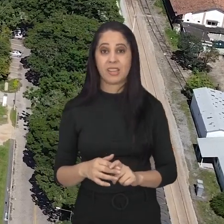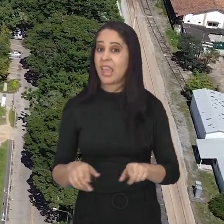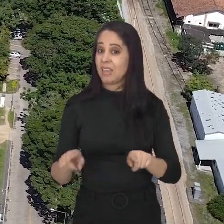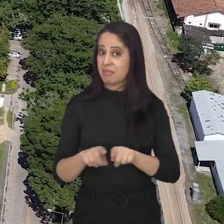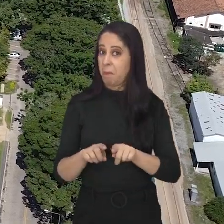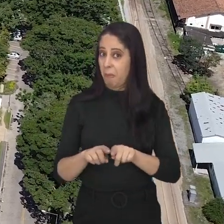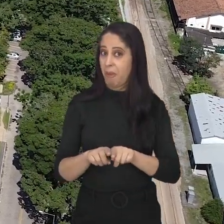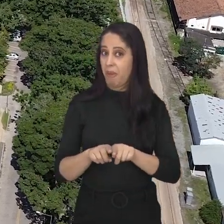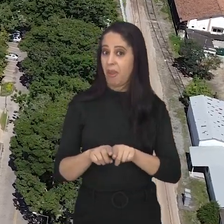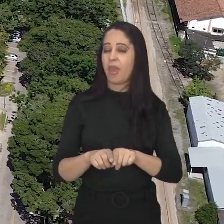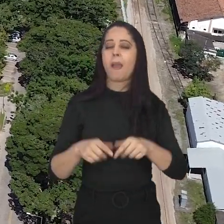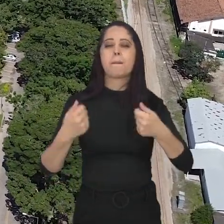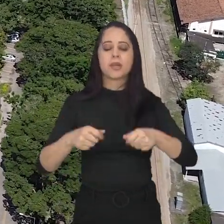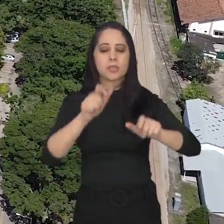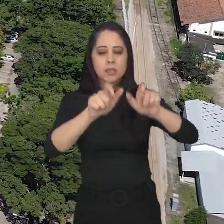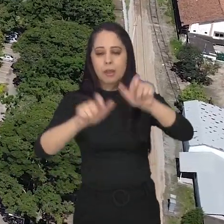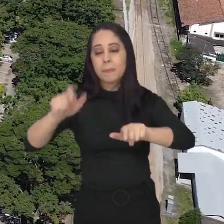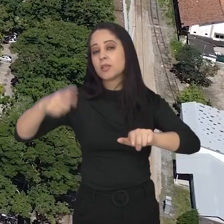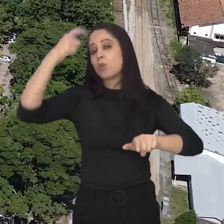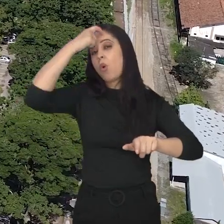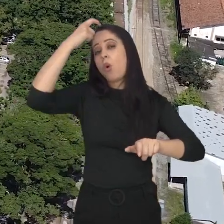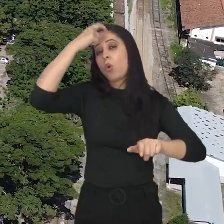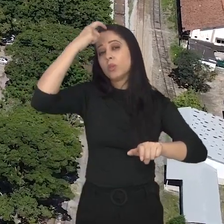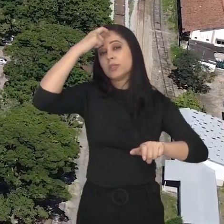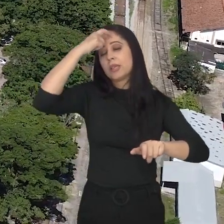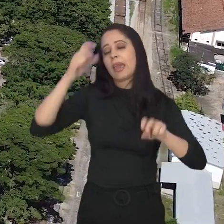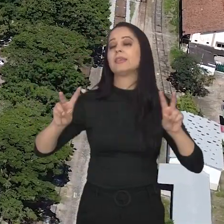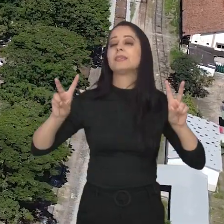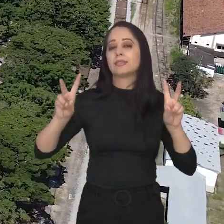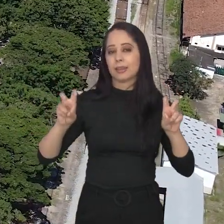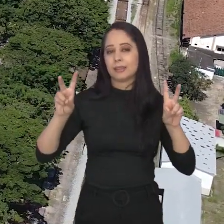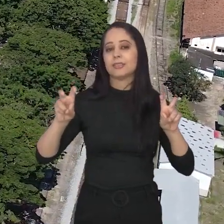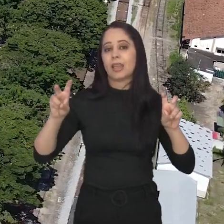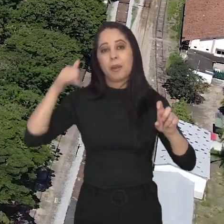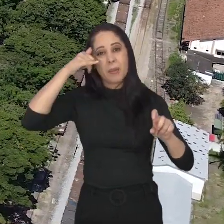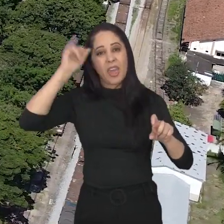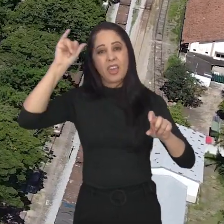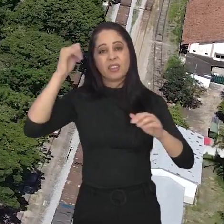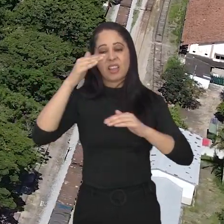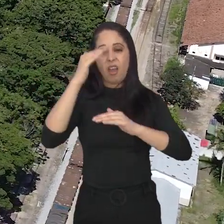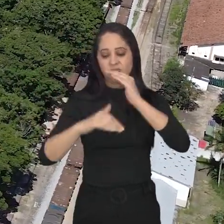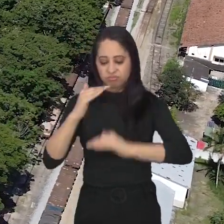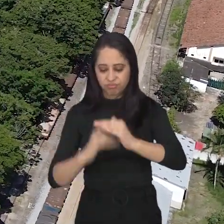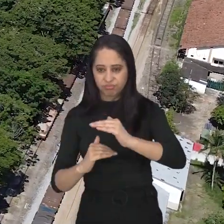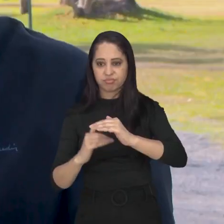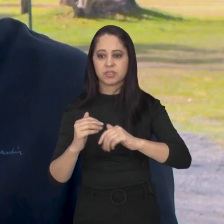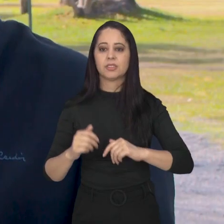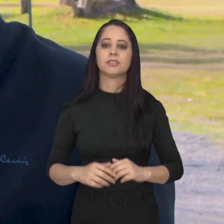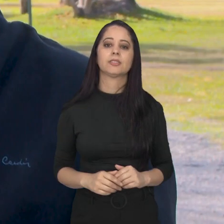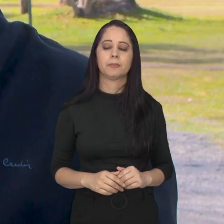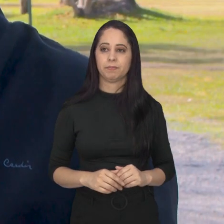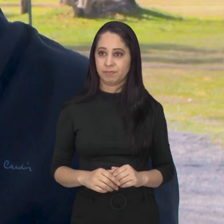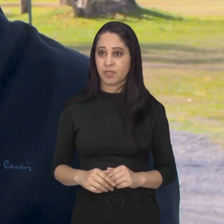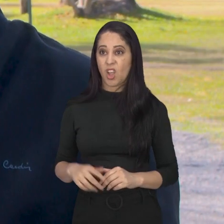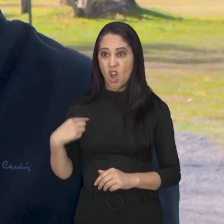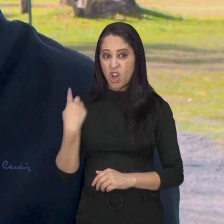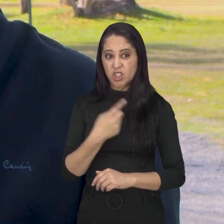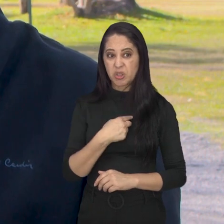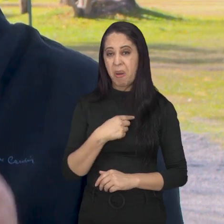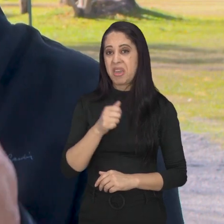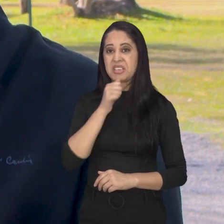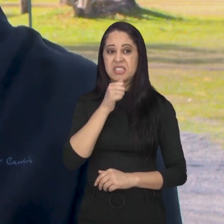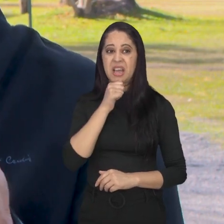incentiva a mudança de hábito no cotidiano deles, né? Que eles levem isso para casa. Então, o retorno é bem efetivo,